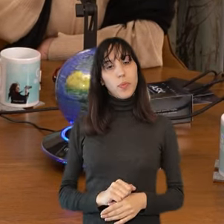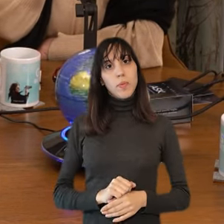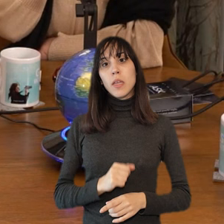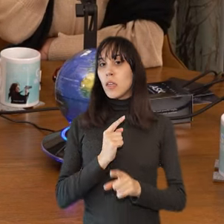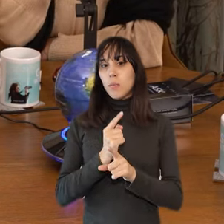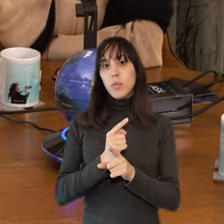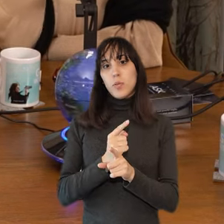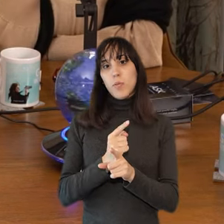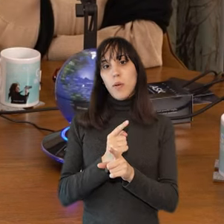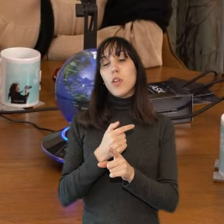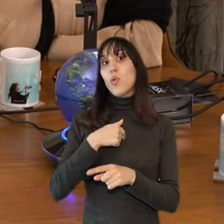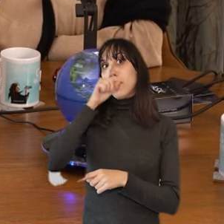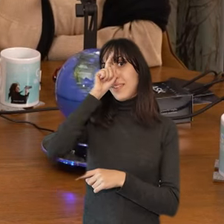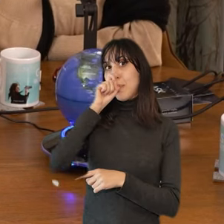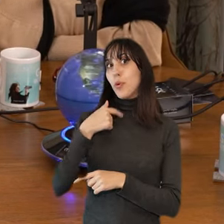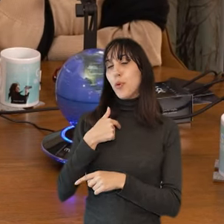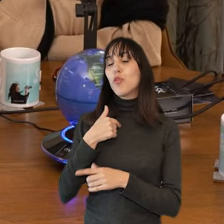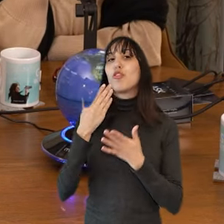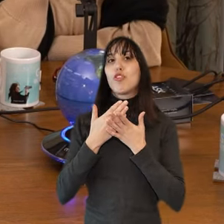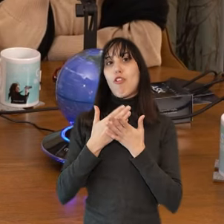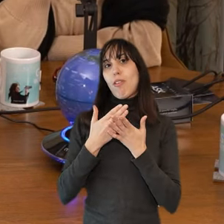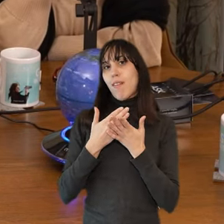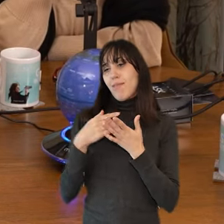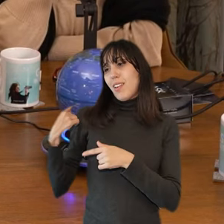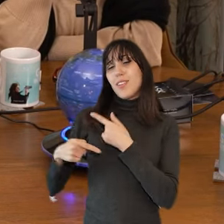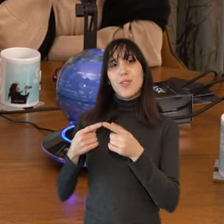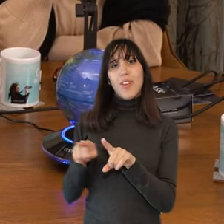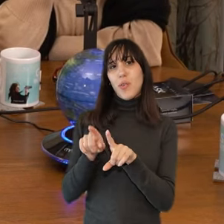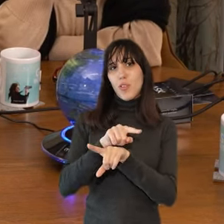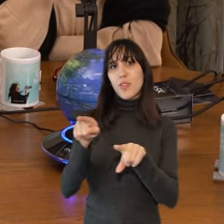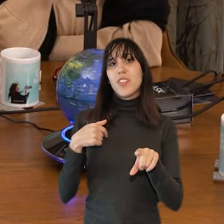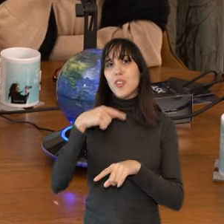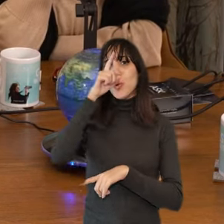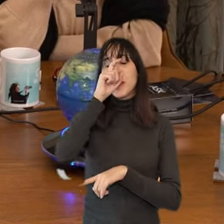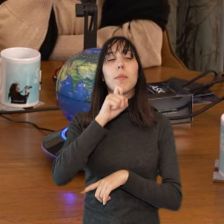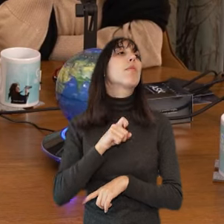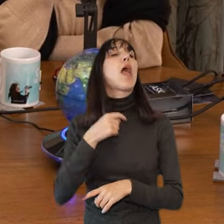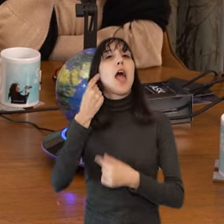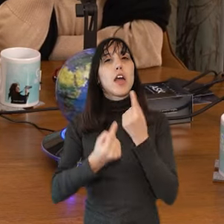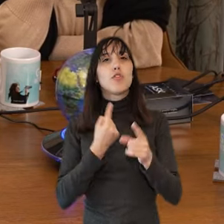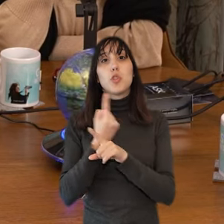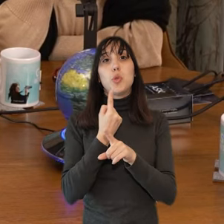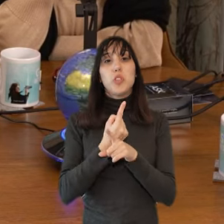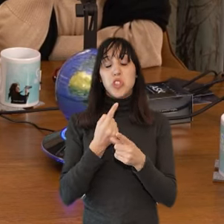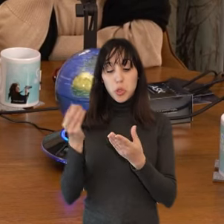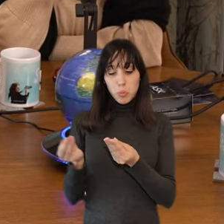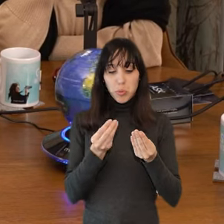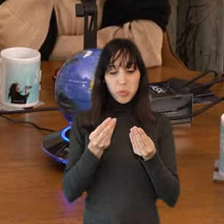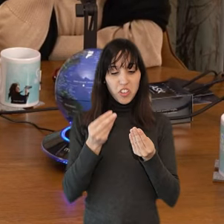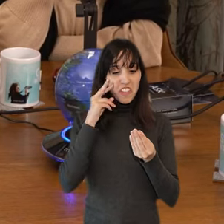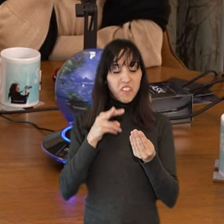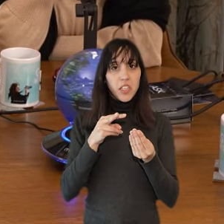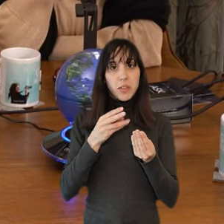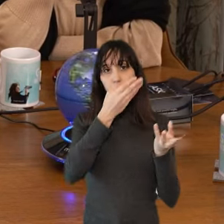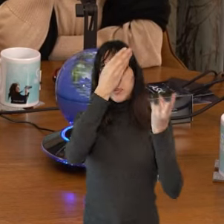estamos eu lembro de frequentar a escola tradicional como vocês certamente e portanto Muitas das coisas passaram por mim e eu esqueci